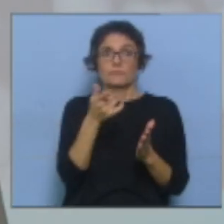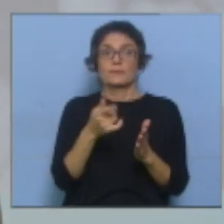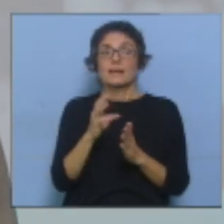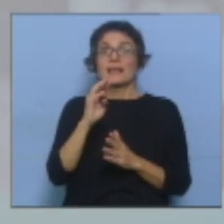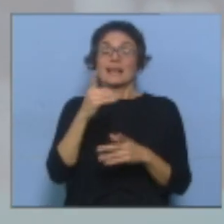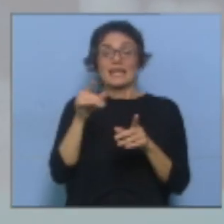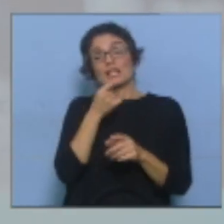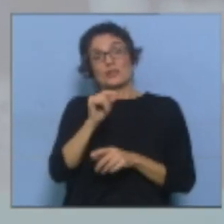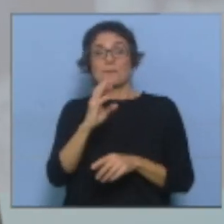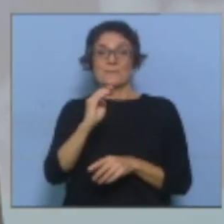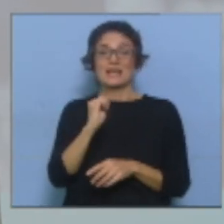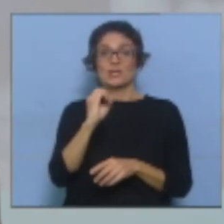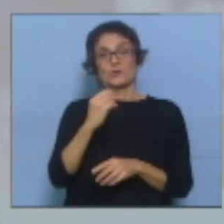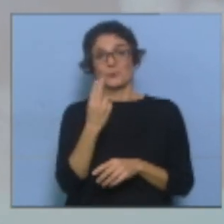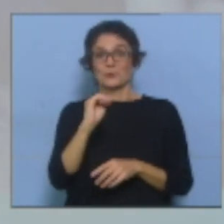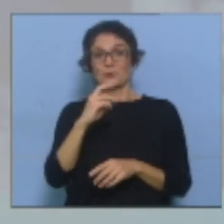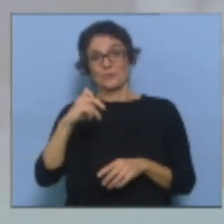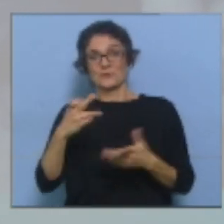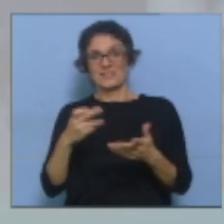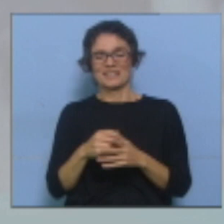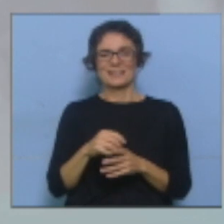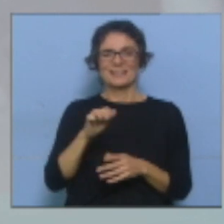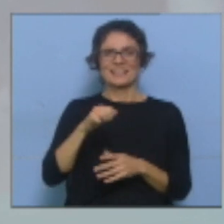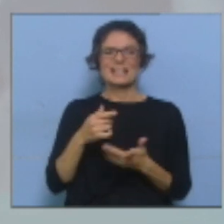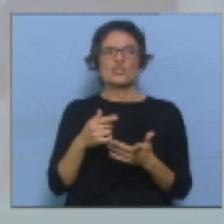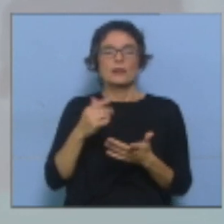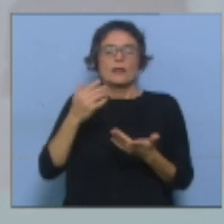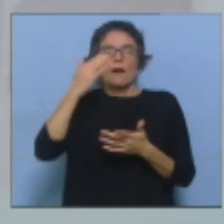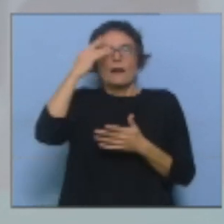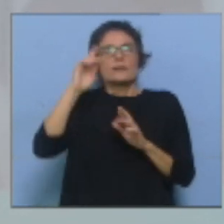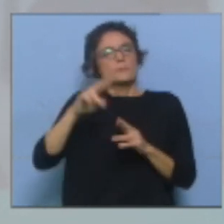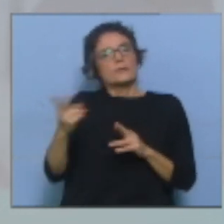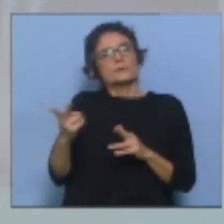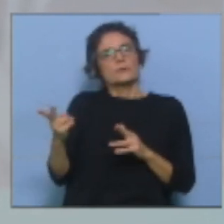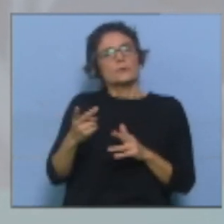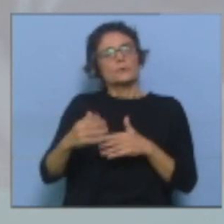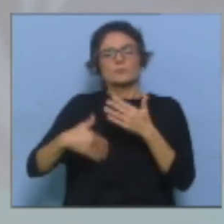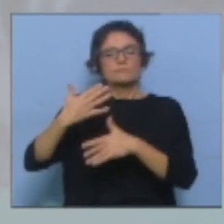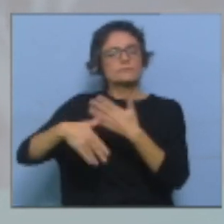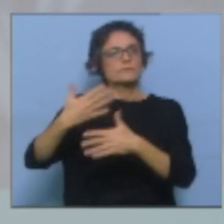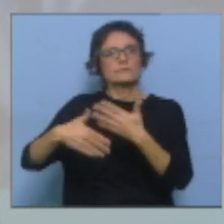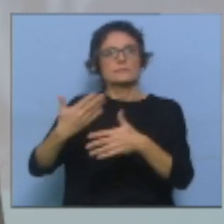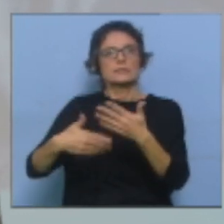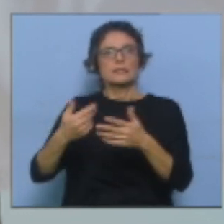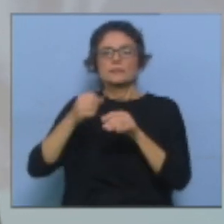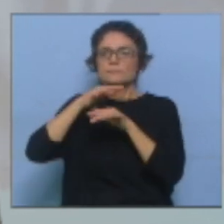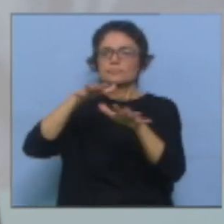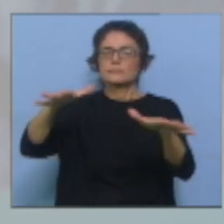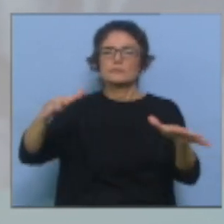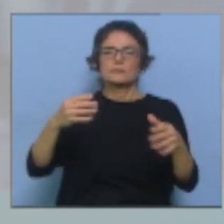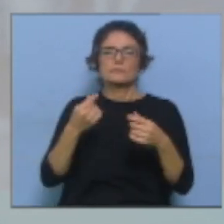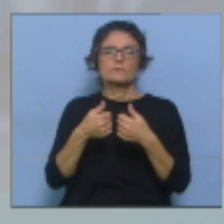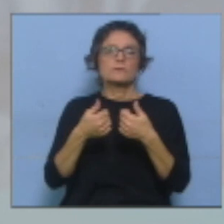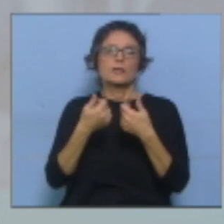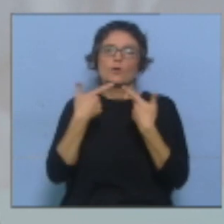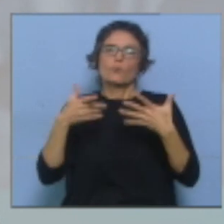não é? Vão perpetuar, esperamos nós, tudo aquilo que também aprenderam na família. Estou a lembrar-me que